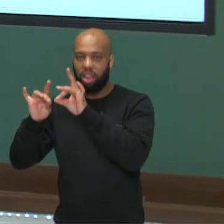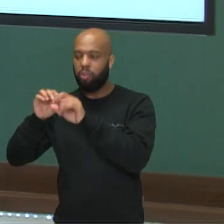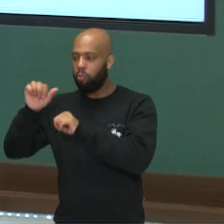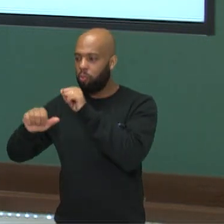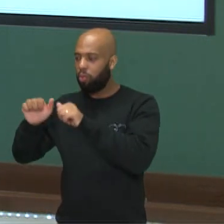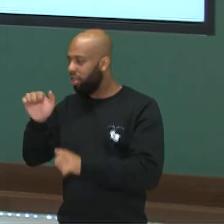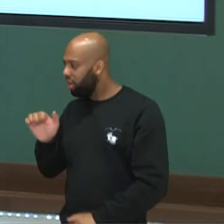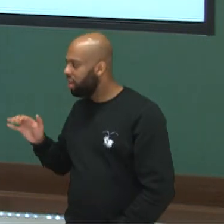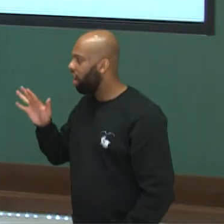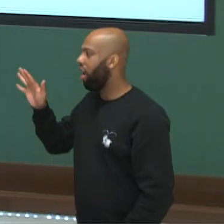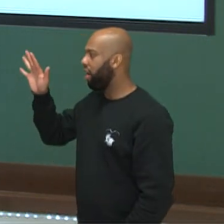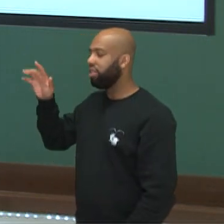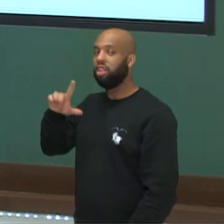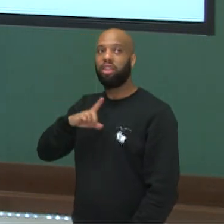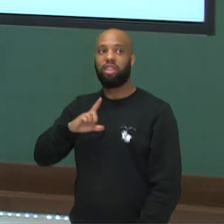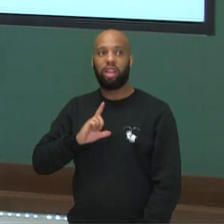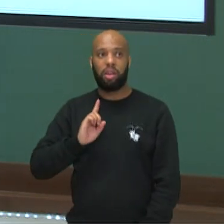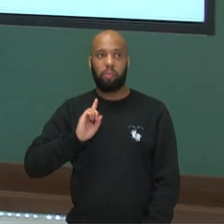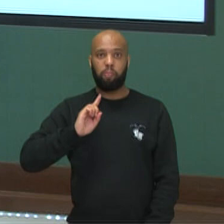gasoso, nós temos